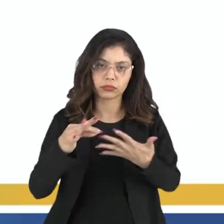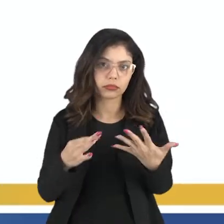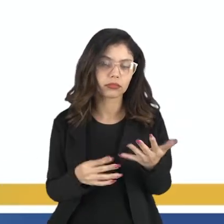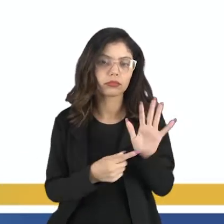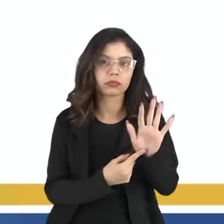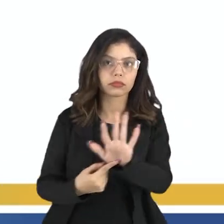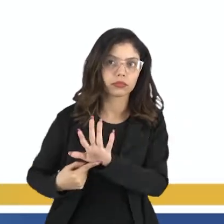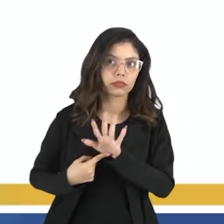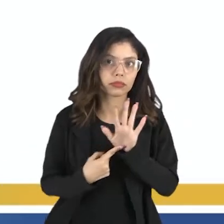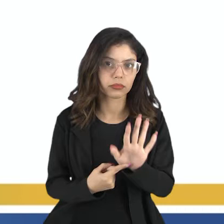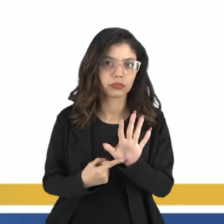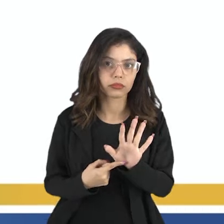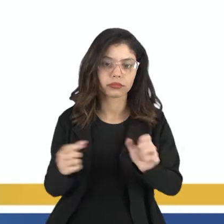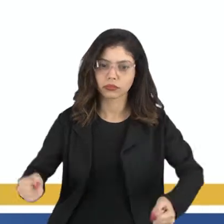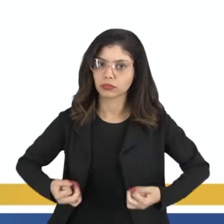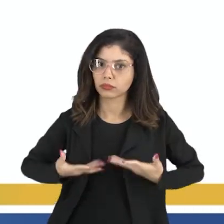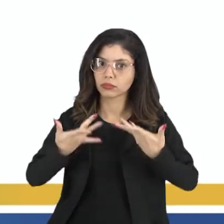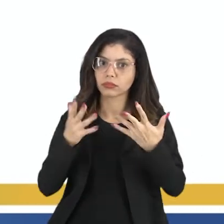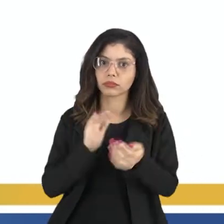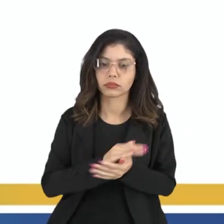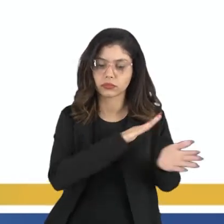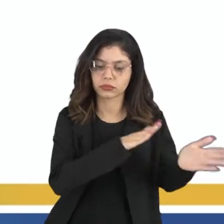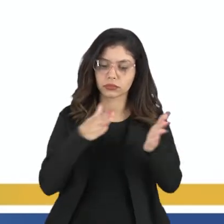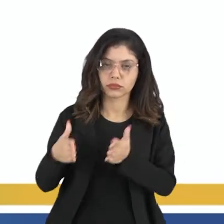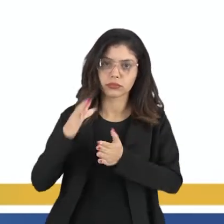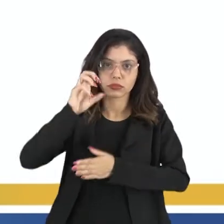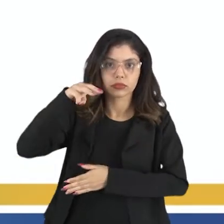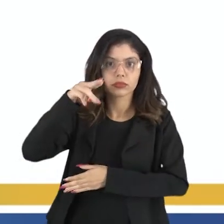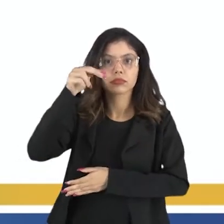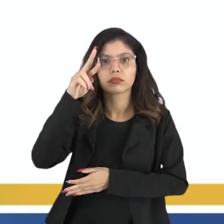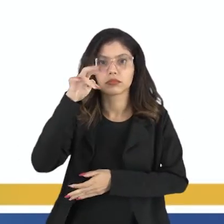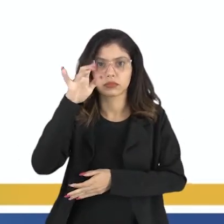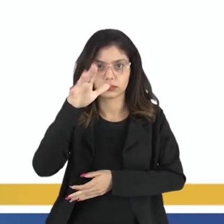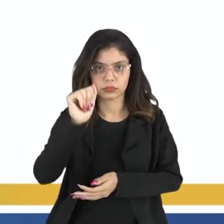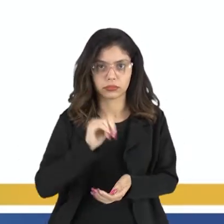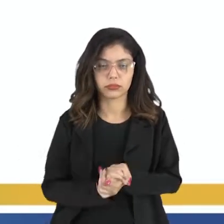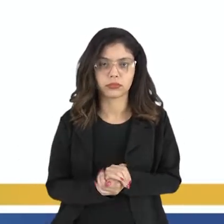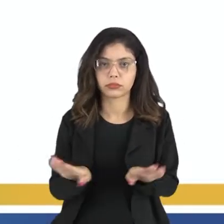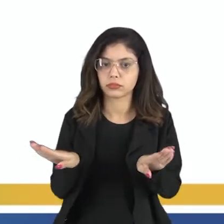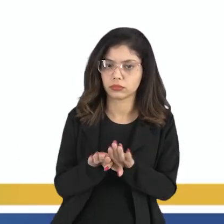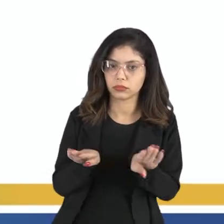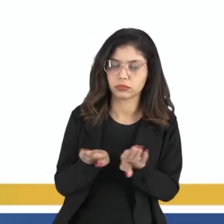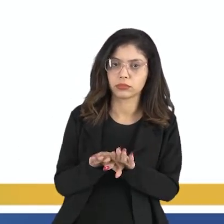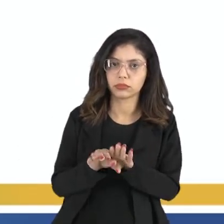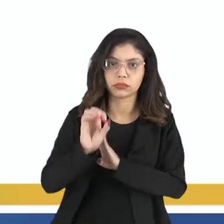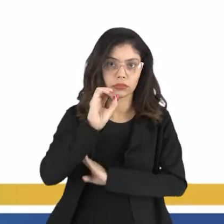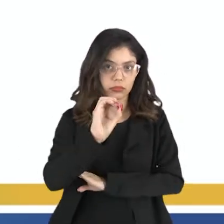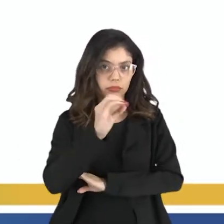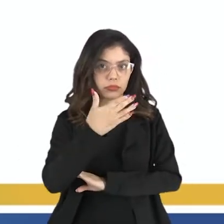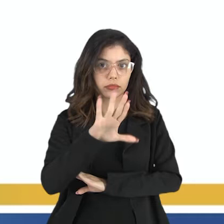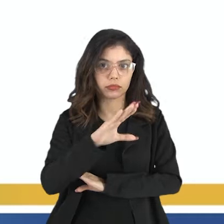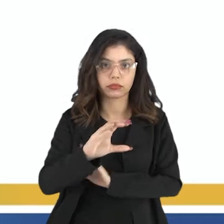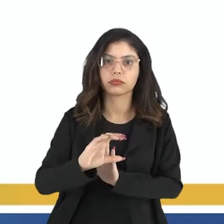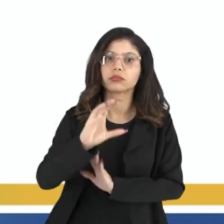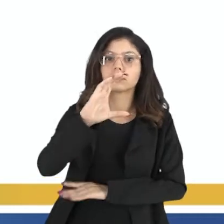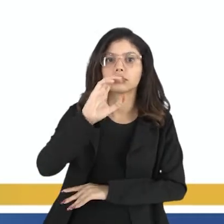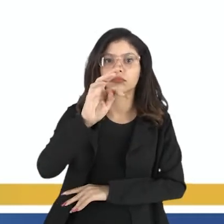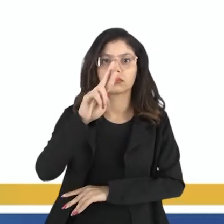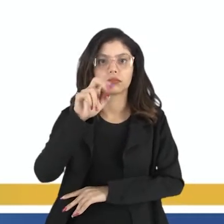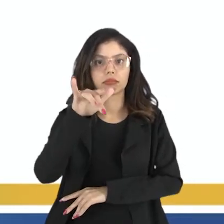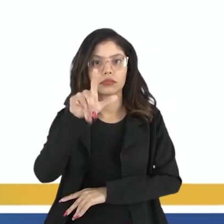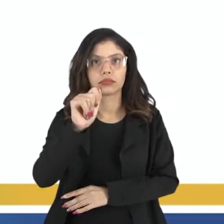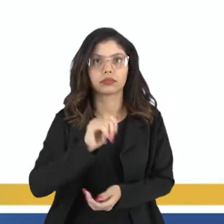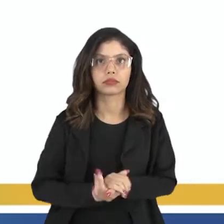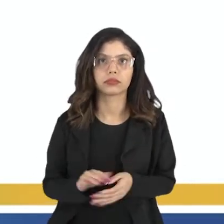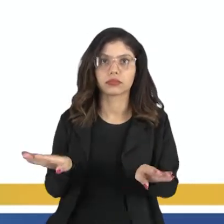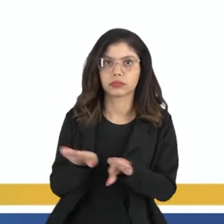podemos destacar o Manifesto do Partido Comunista e também a obra O Capital. E, por fim, a figura